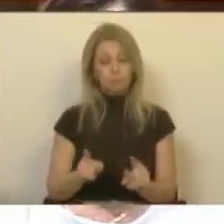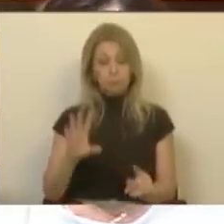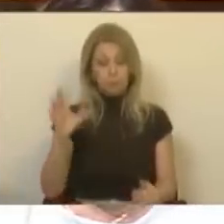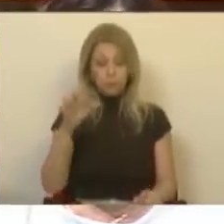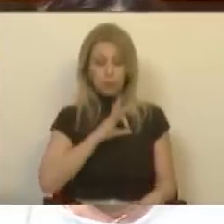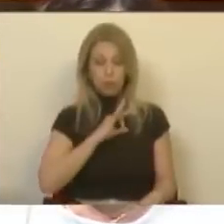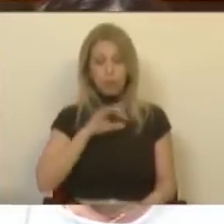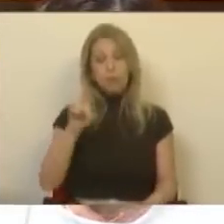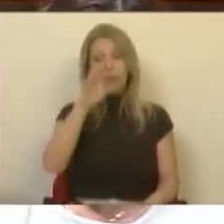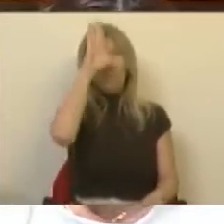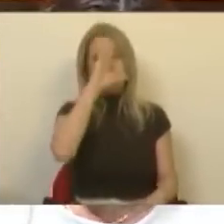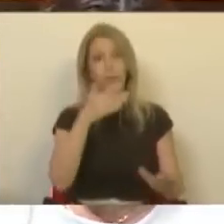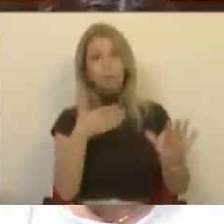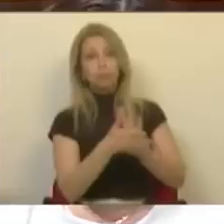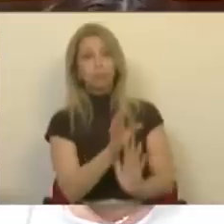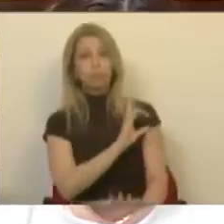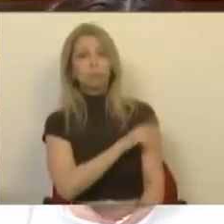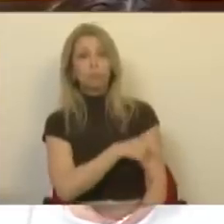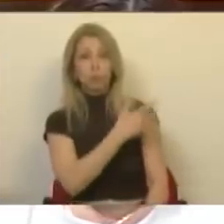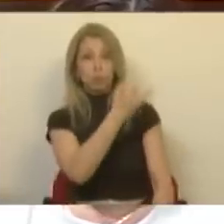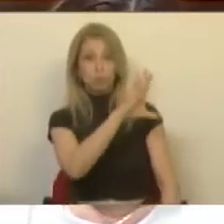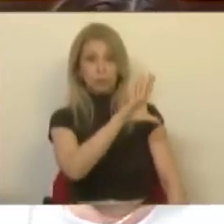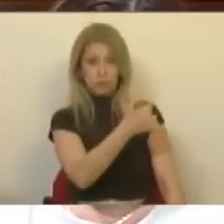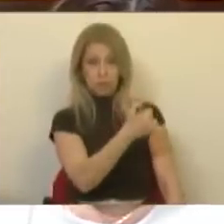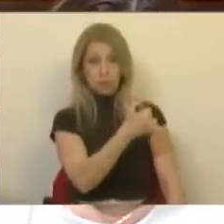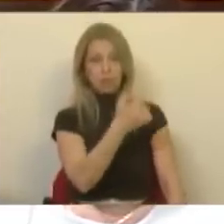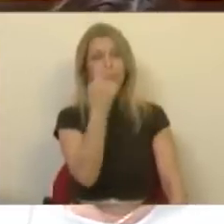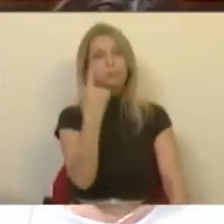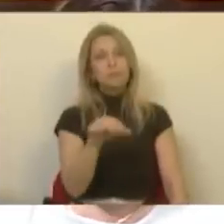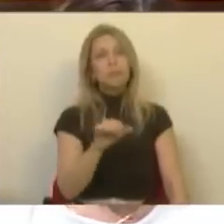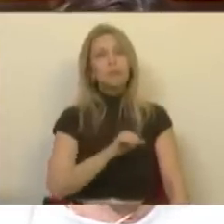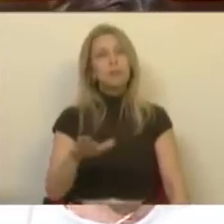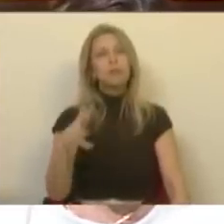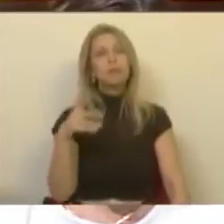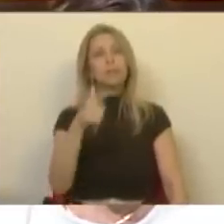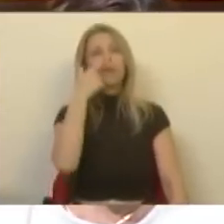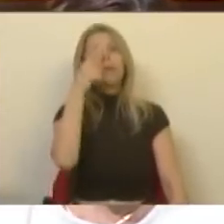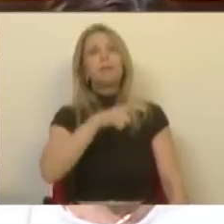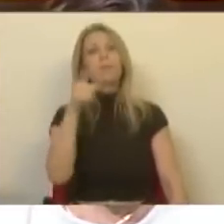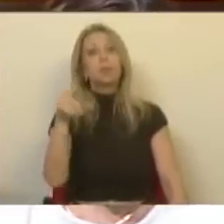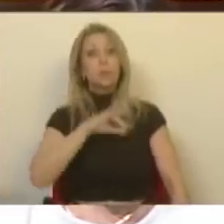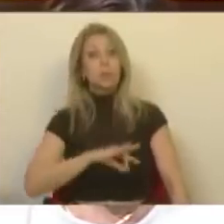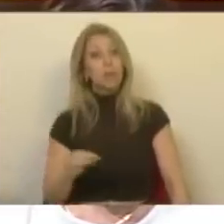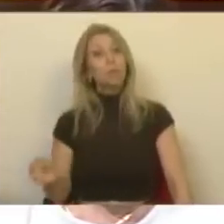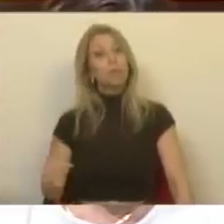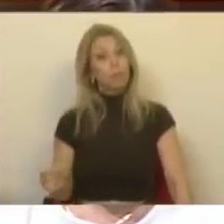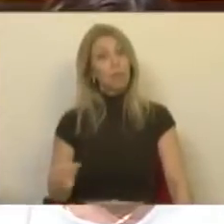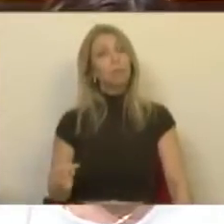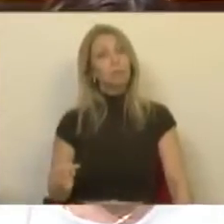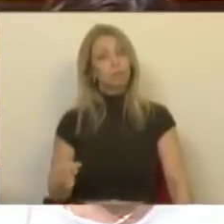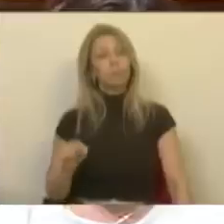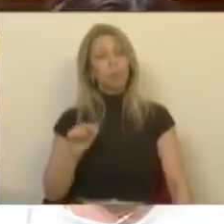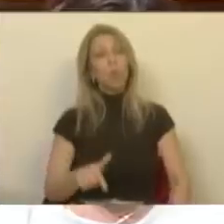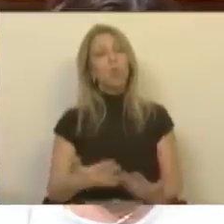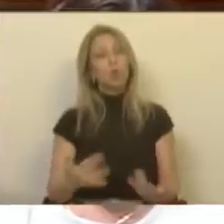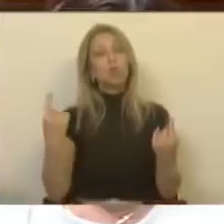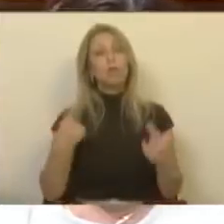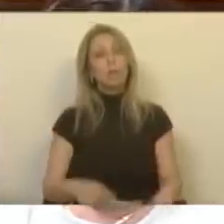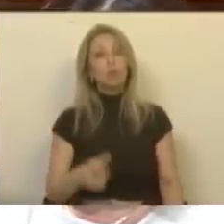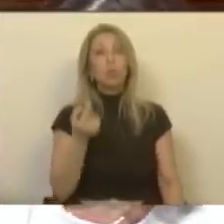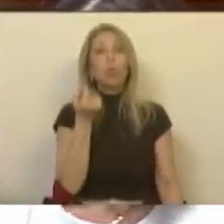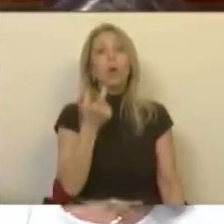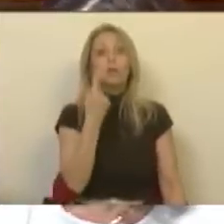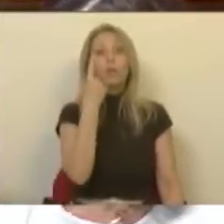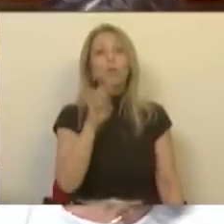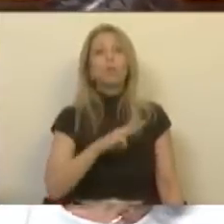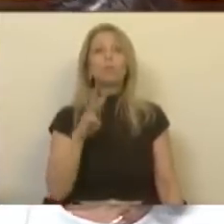primeiro ministro chegou ao poder 2015 havia cerca de 500.000 pessoas com salário mínimo hoje temos quase 1 milhão de pessoas